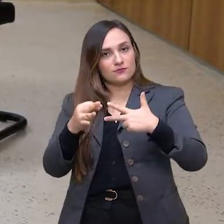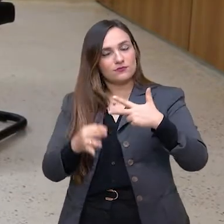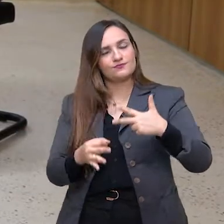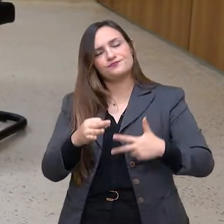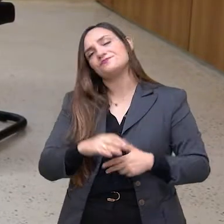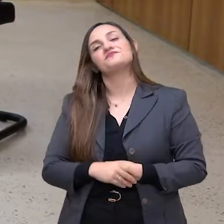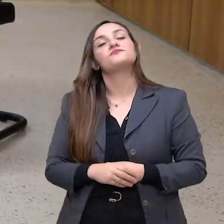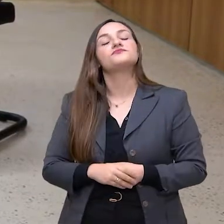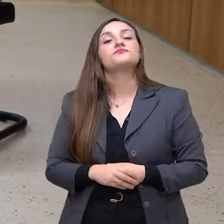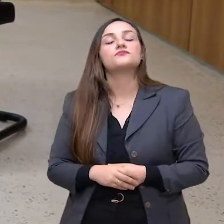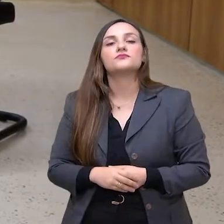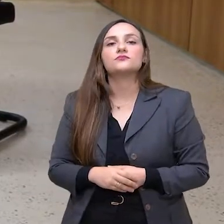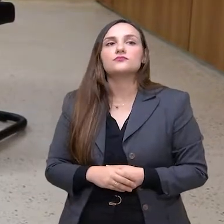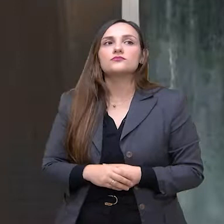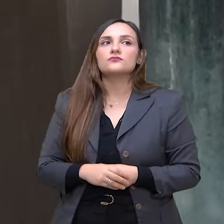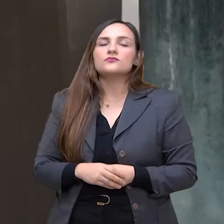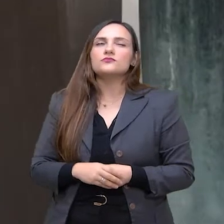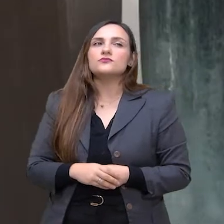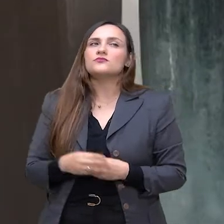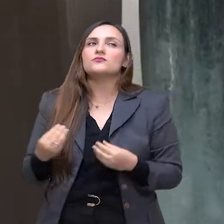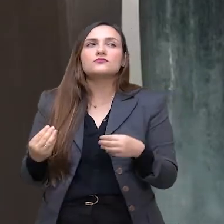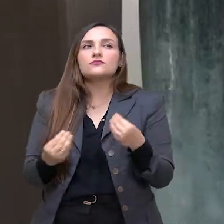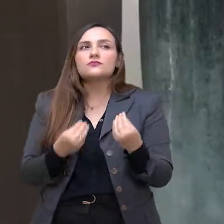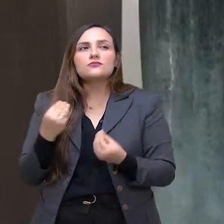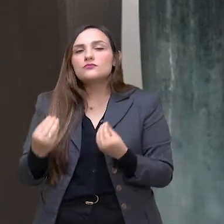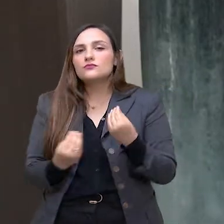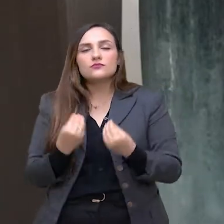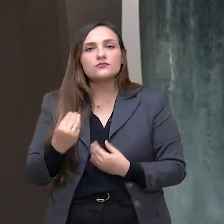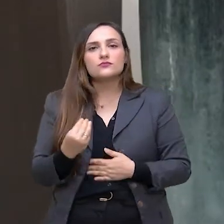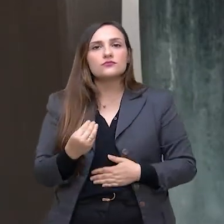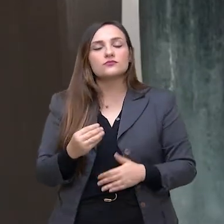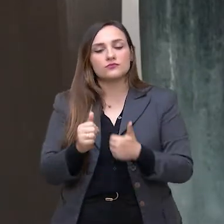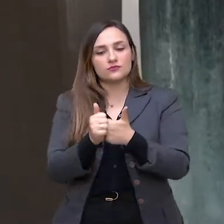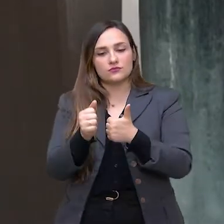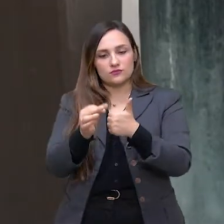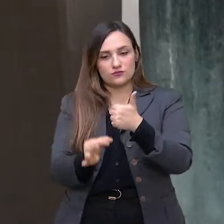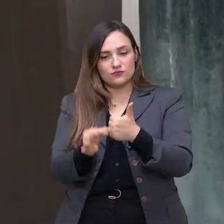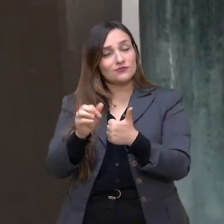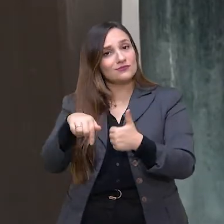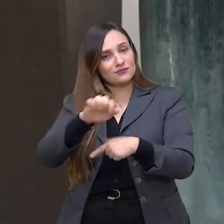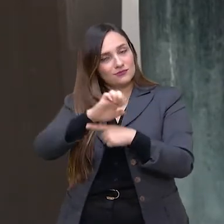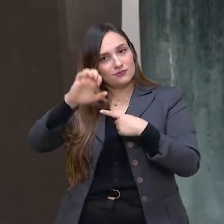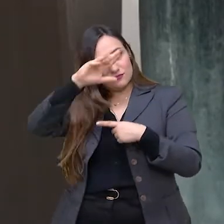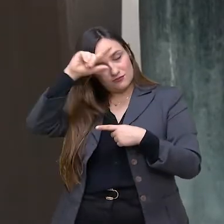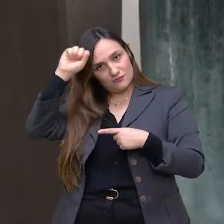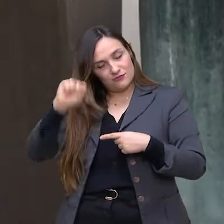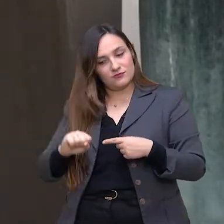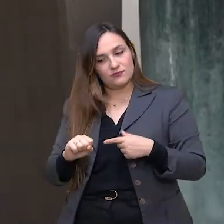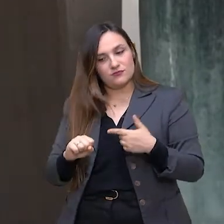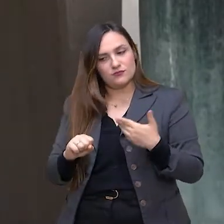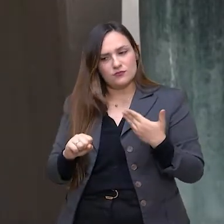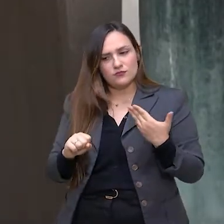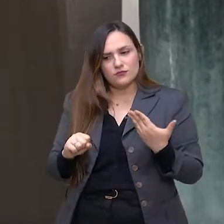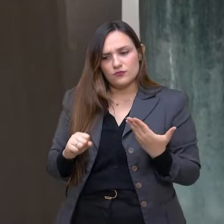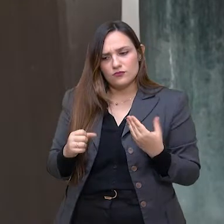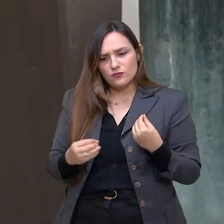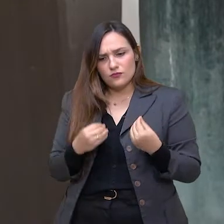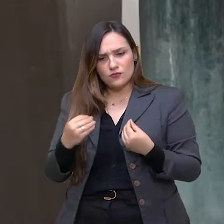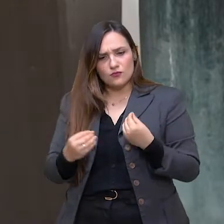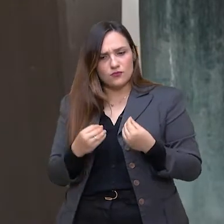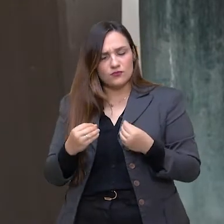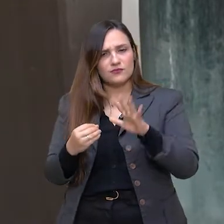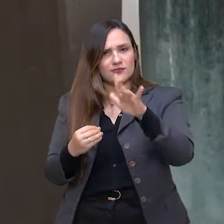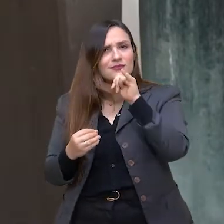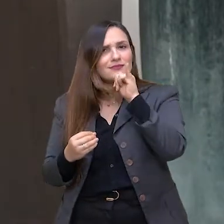no judiciário. E de que forma, doutora, o Tribunal de Justiça de Mato Grosso do Sul, na